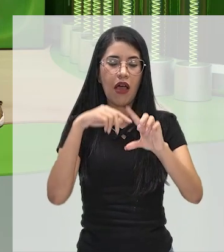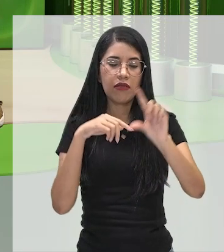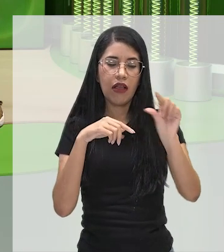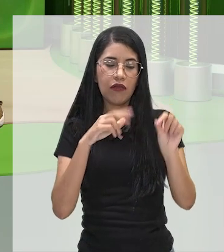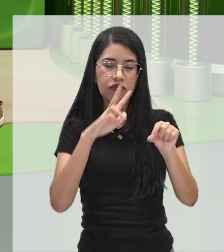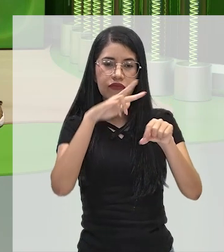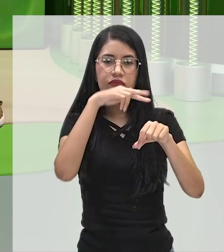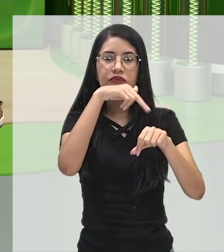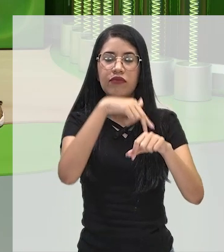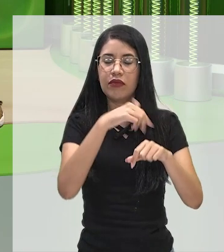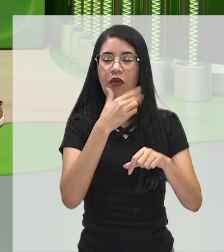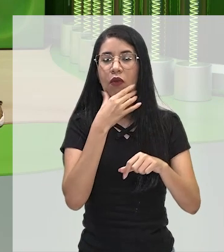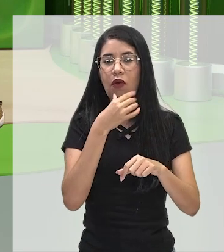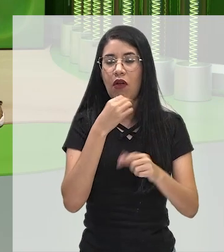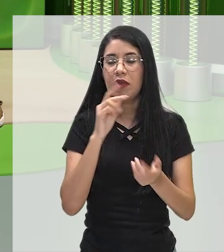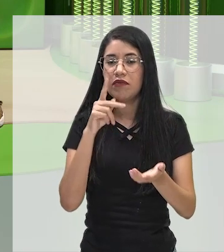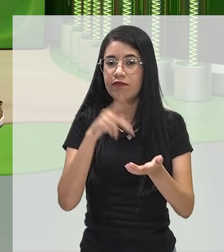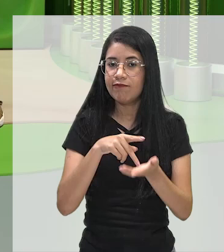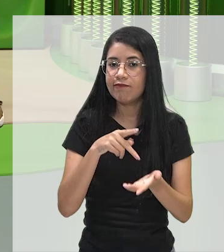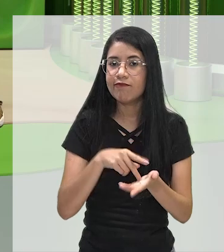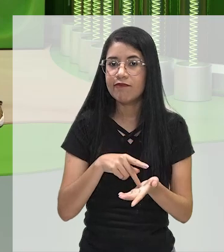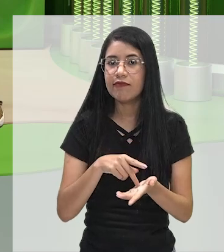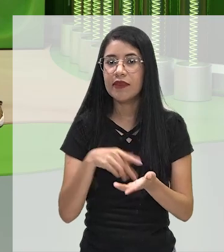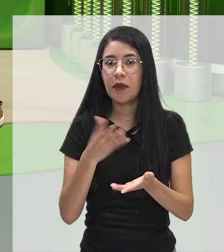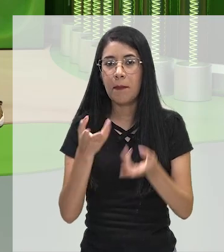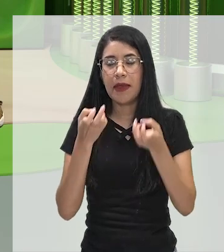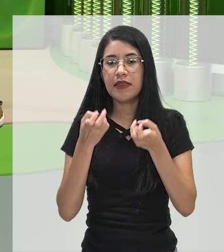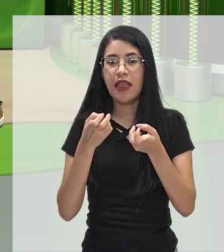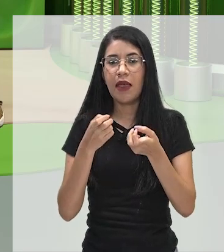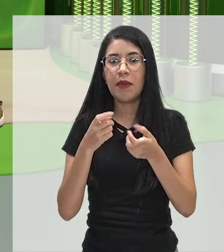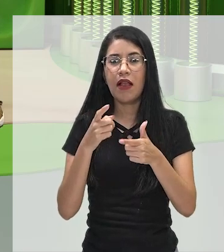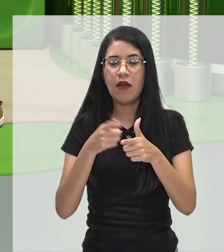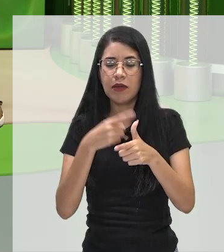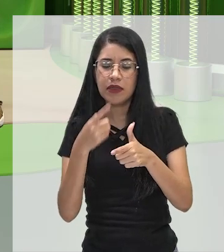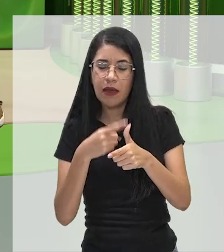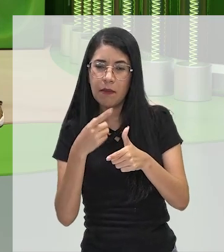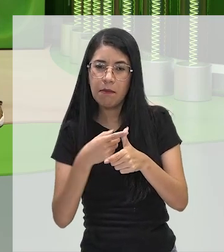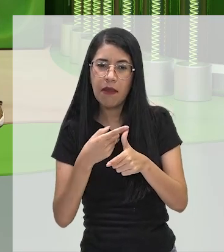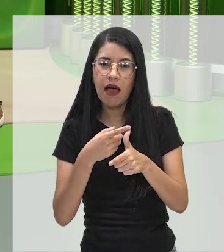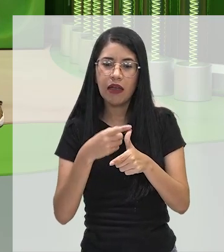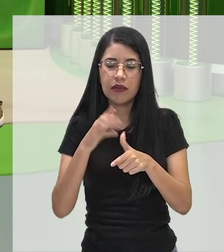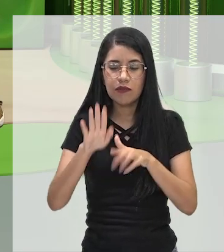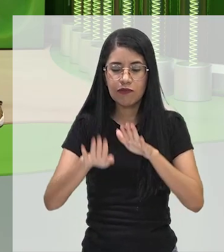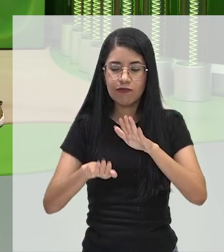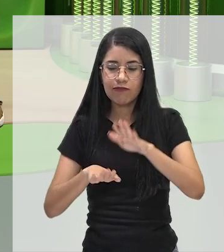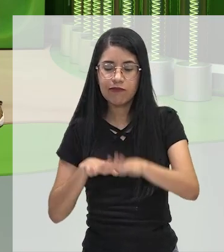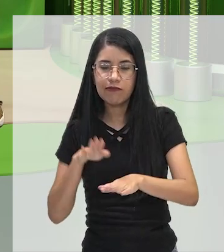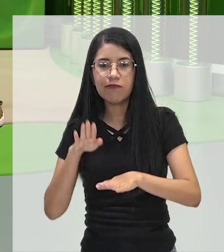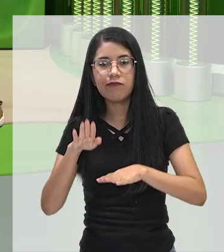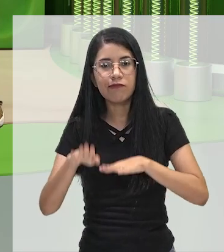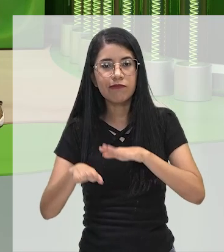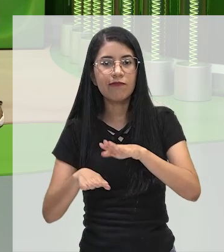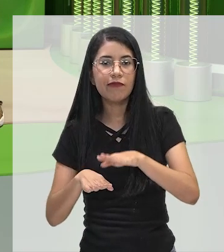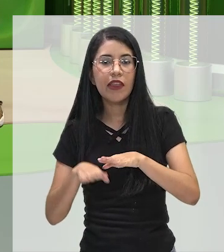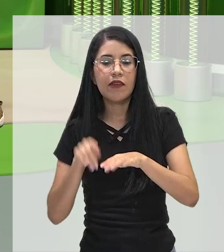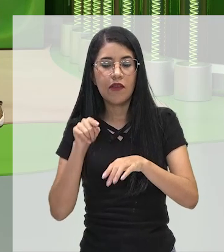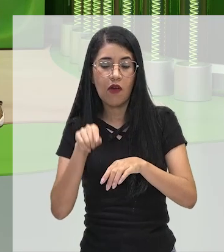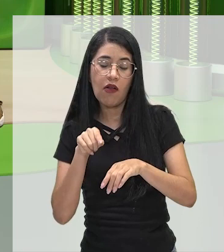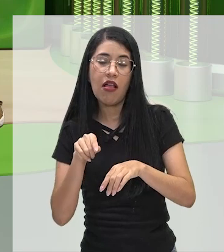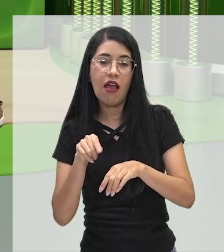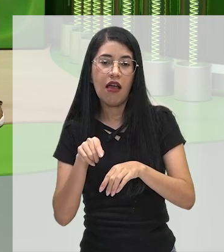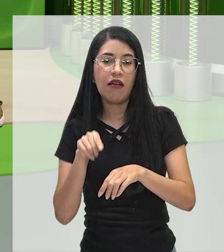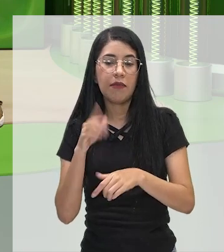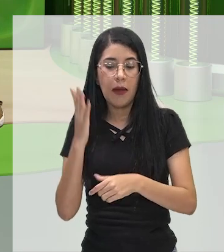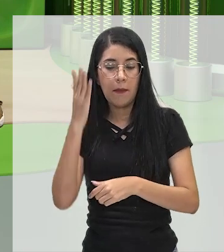você observa aqui, ó, uma pegada, né, é a marca da bota ali do astronauta, né, a pegada dele que ficou registrada ali na superfície